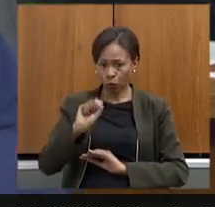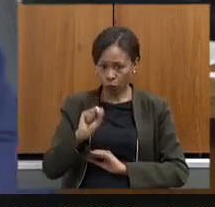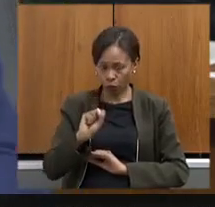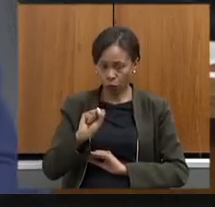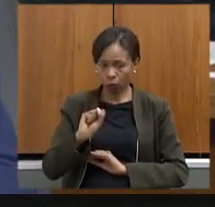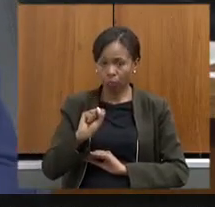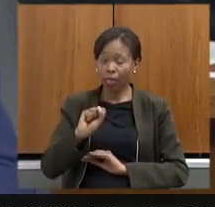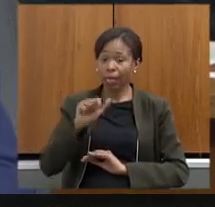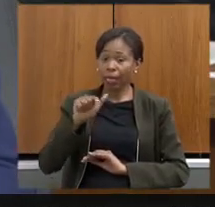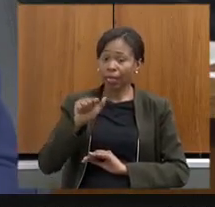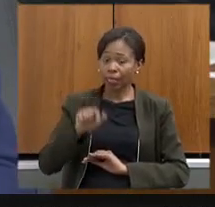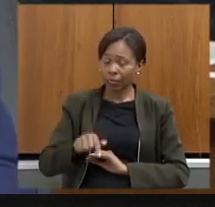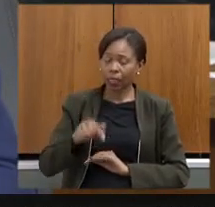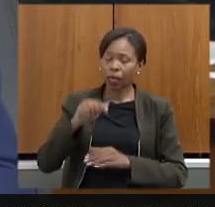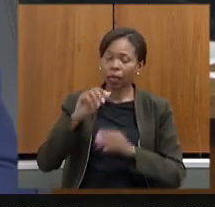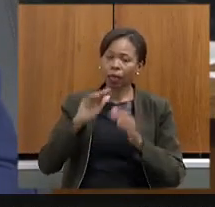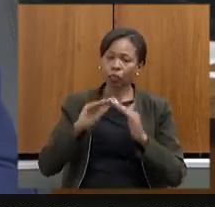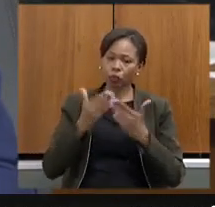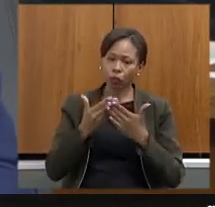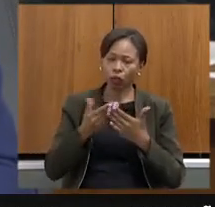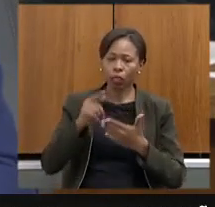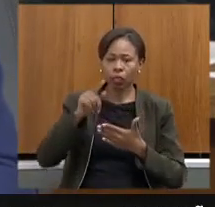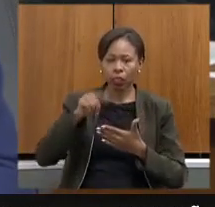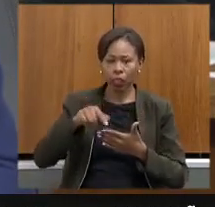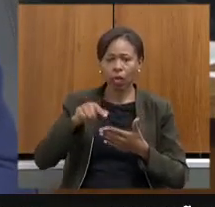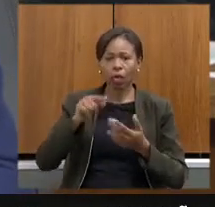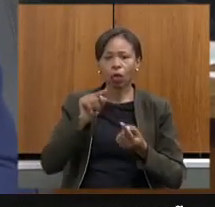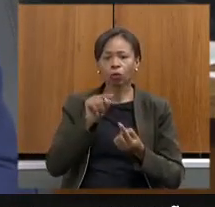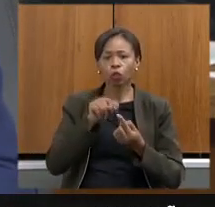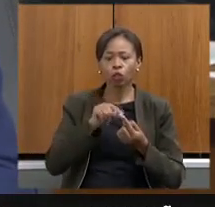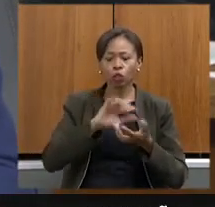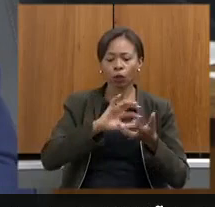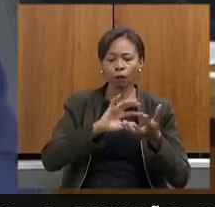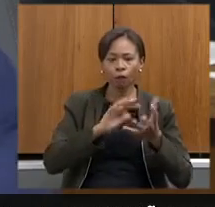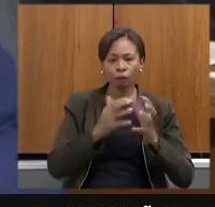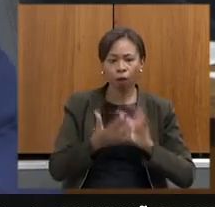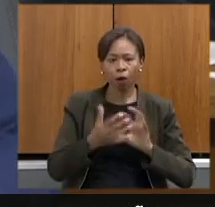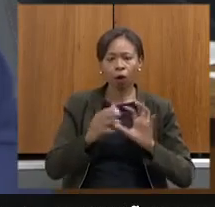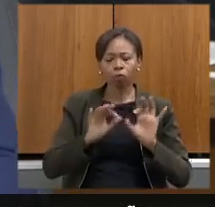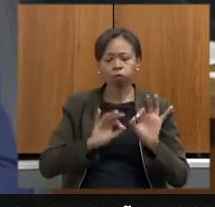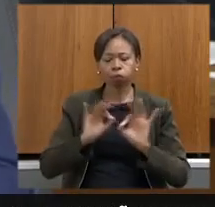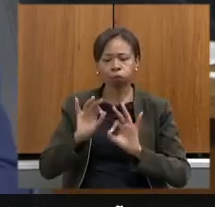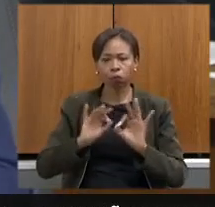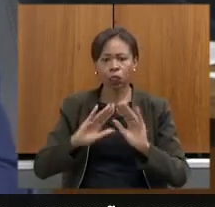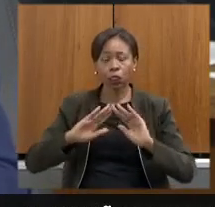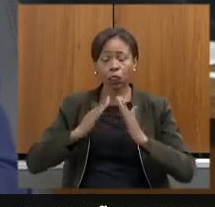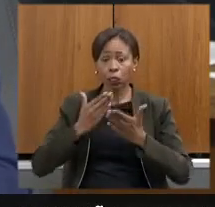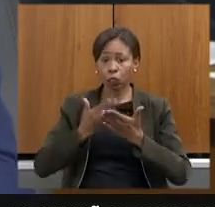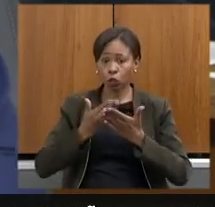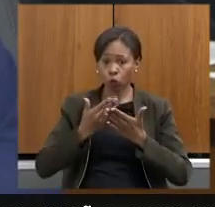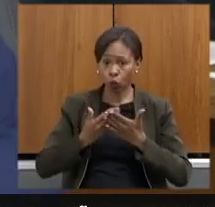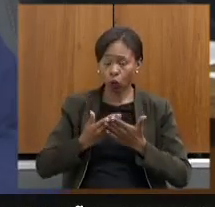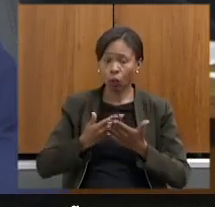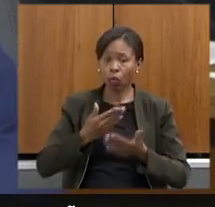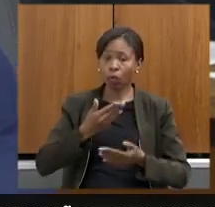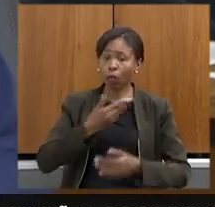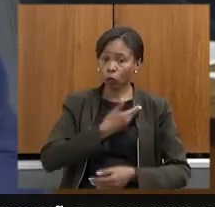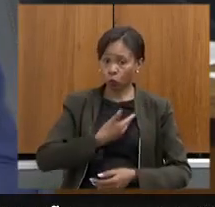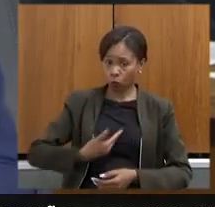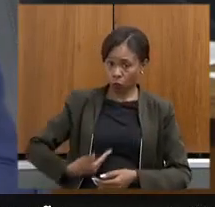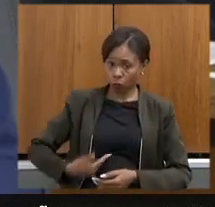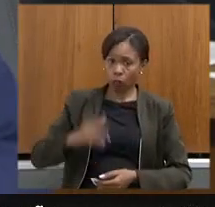programa de revitalização de reformas dos equipamentos públicos as escolas públicas do nosso Estado